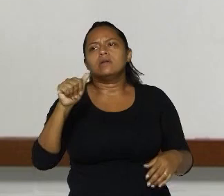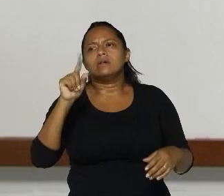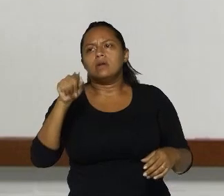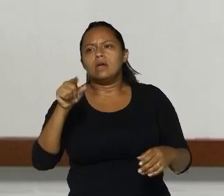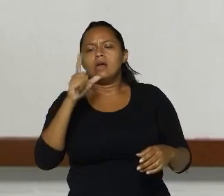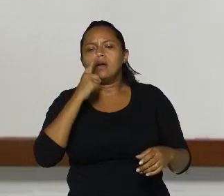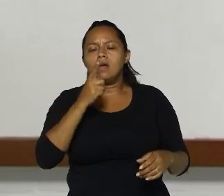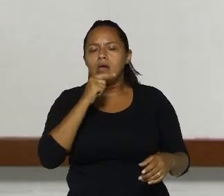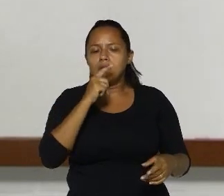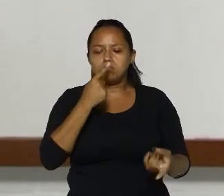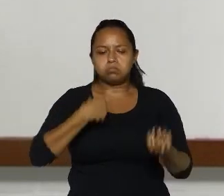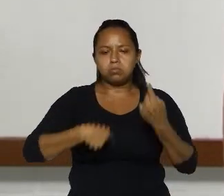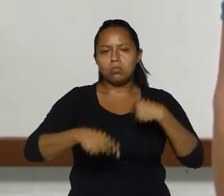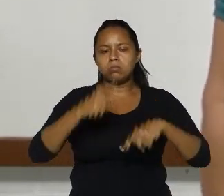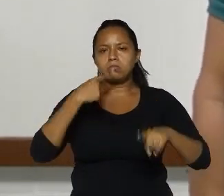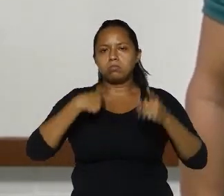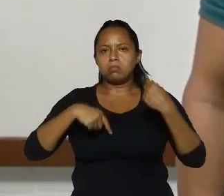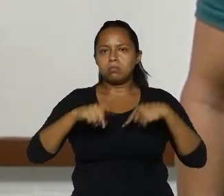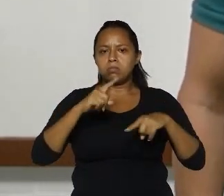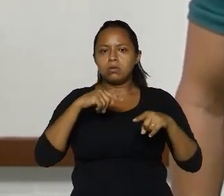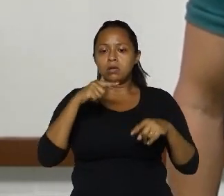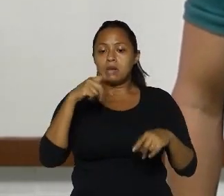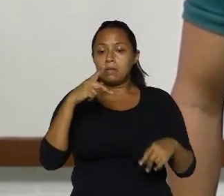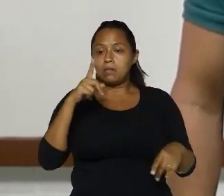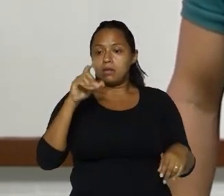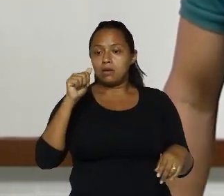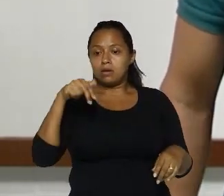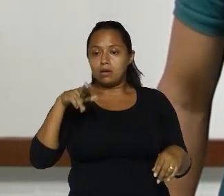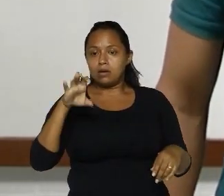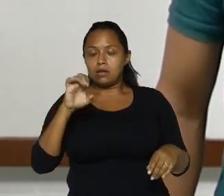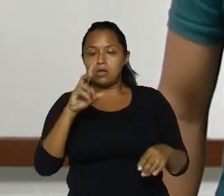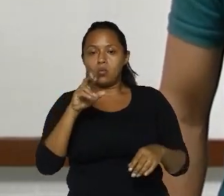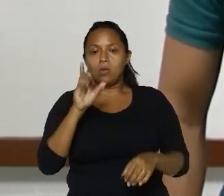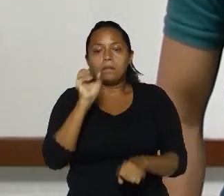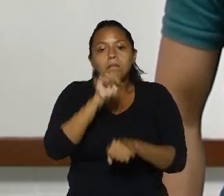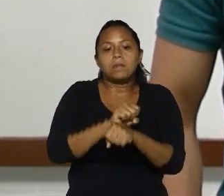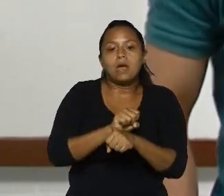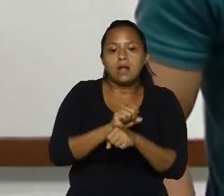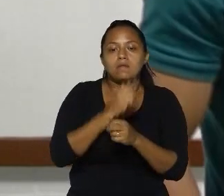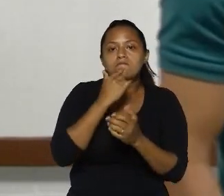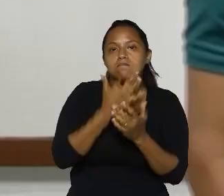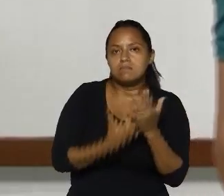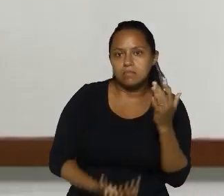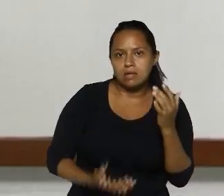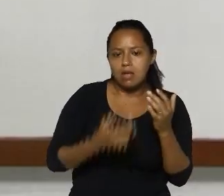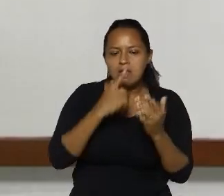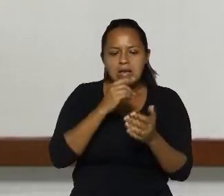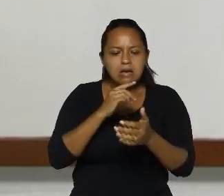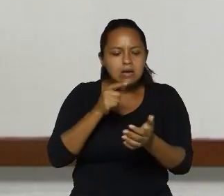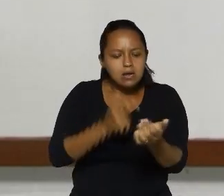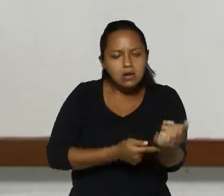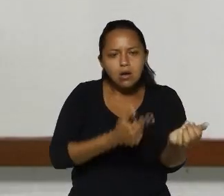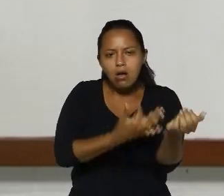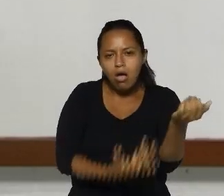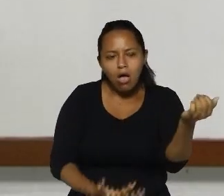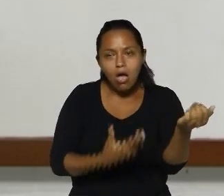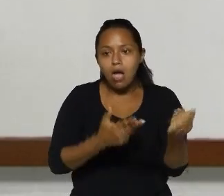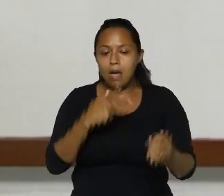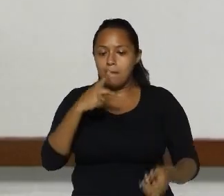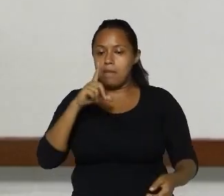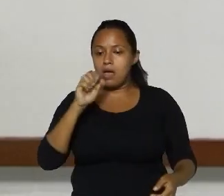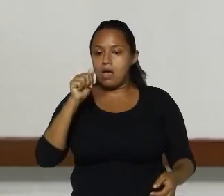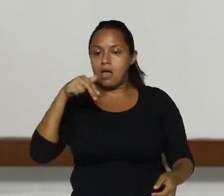a coagulação sanguínea. As plaquetas atuam na parada de um sangramento. Aqui vocês têm